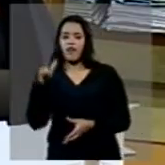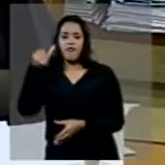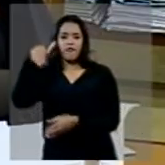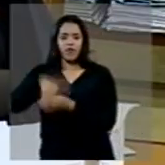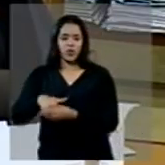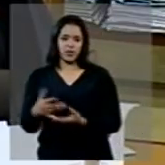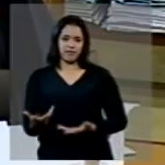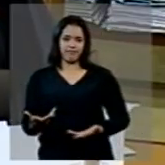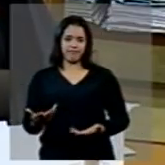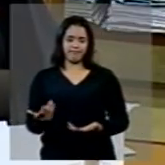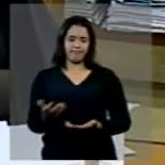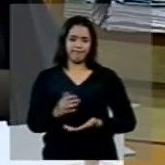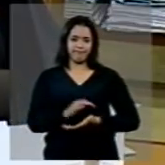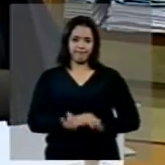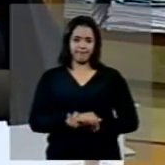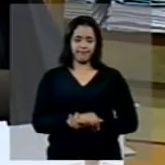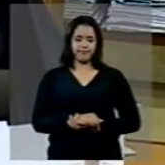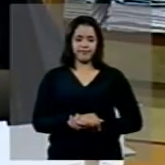candidatos.